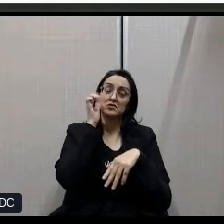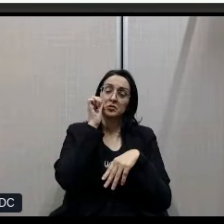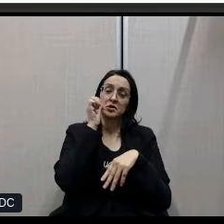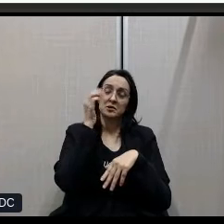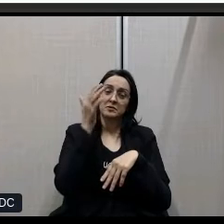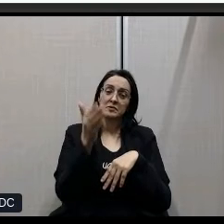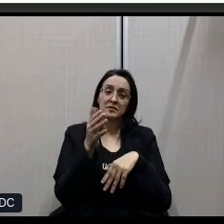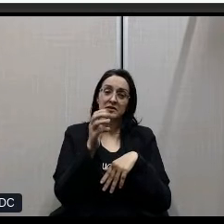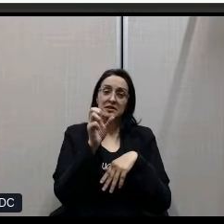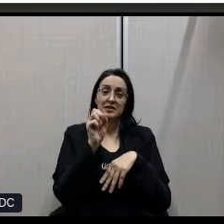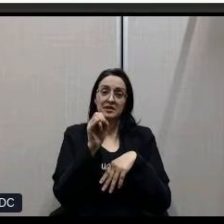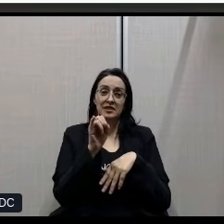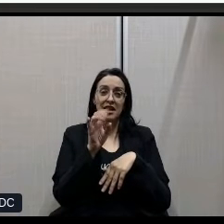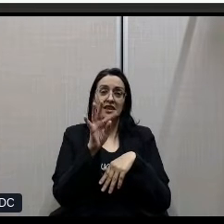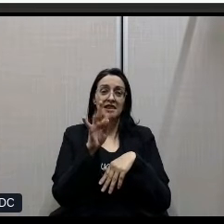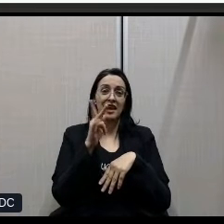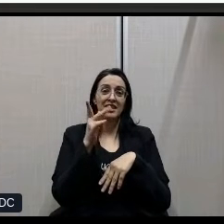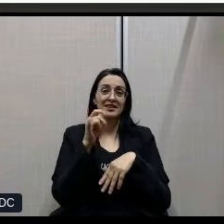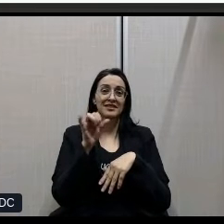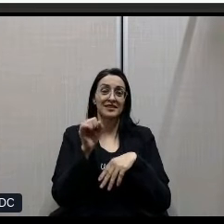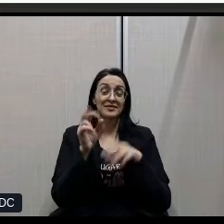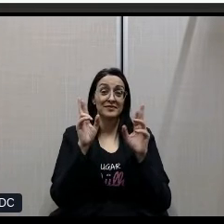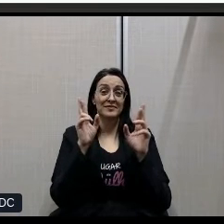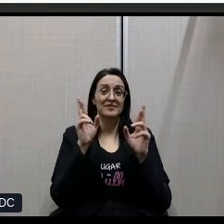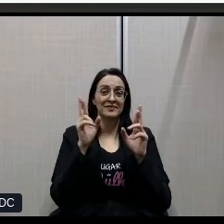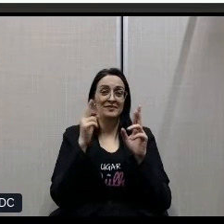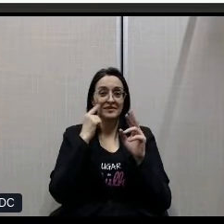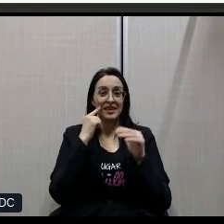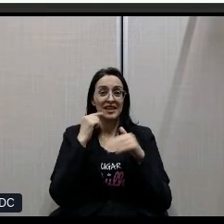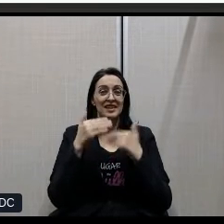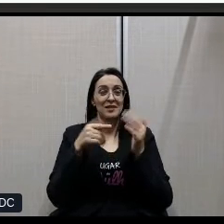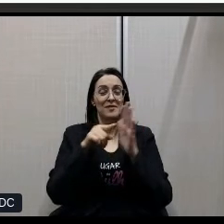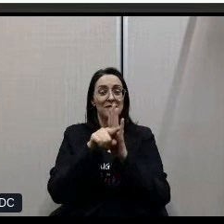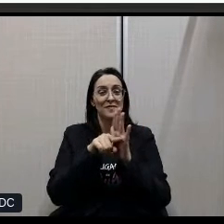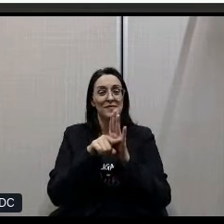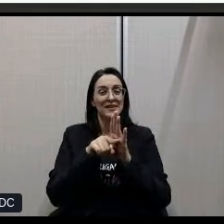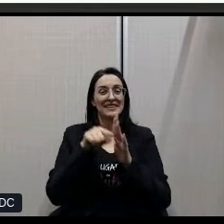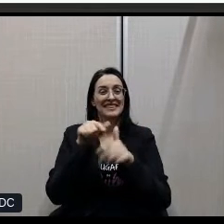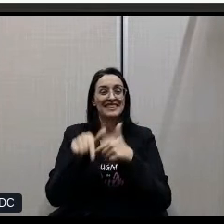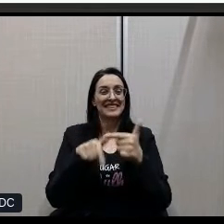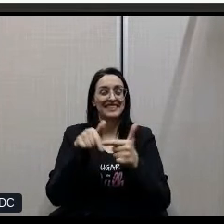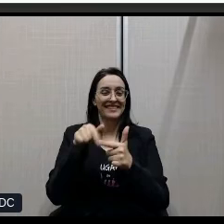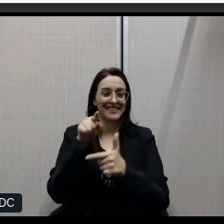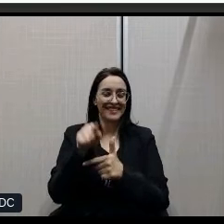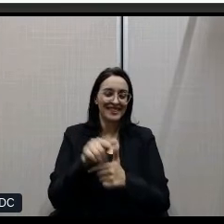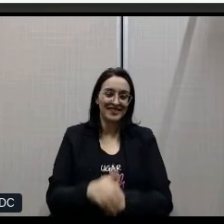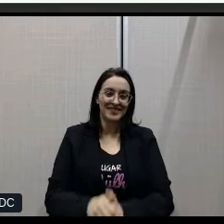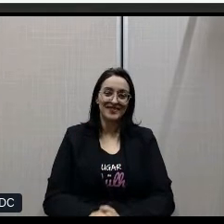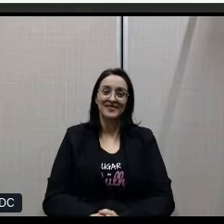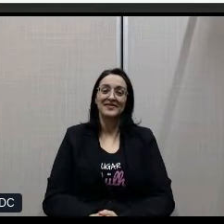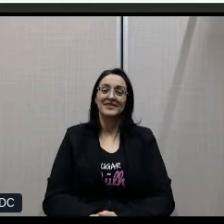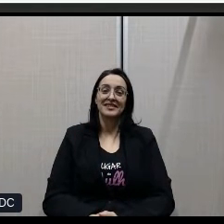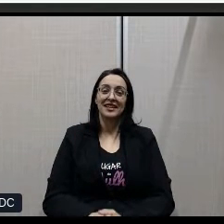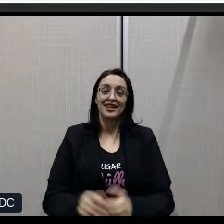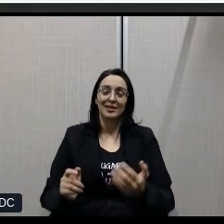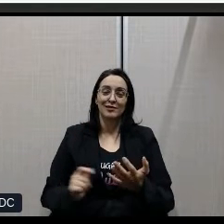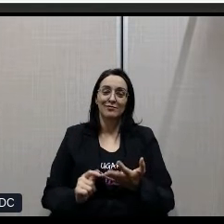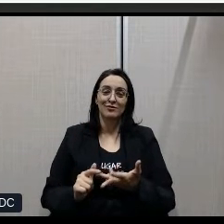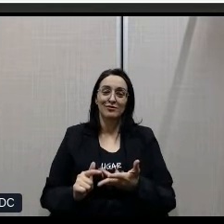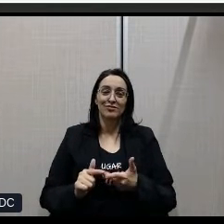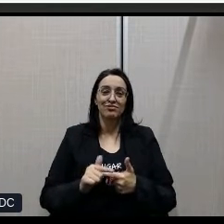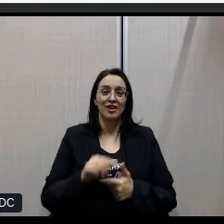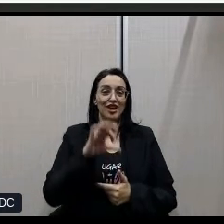Thalita, se você estiver me vendo, espero que seja tudo bem na Google, que ela está trabalhando como pesquisadora lá, tá? E aí, então, eu separei todas aquelas